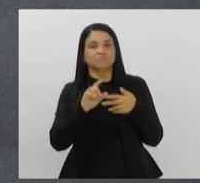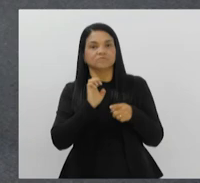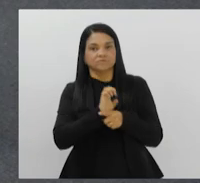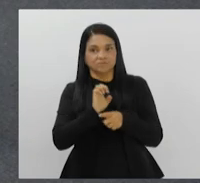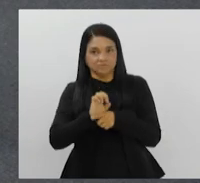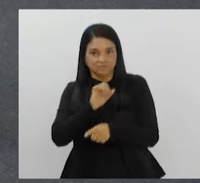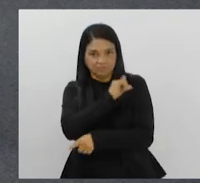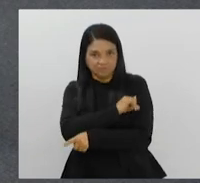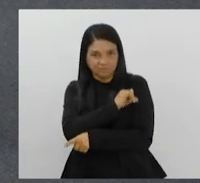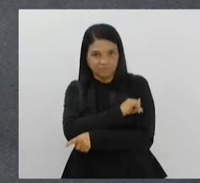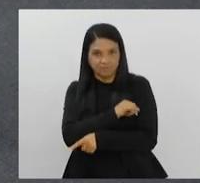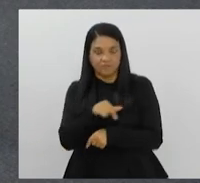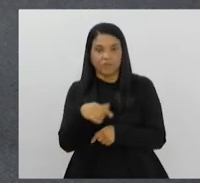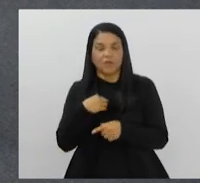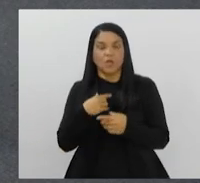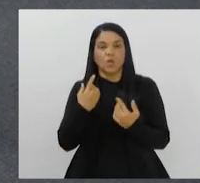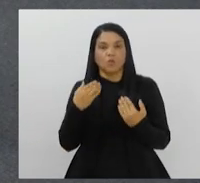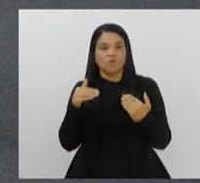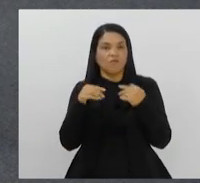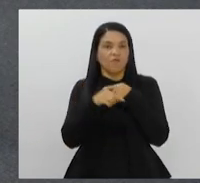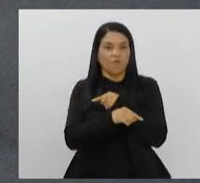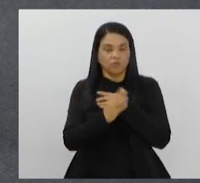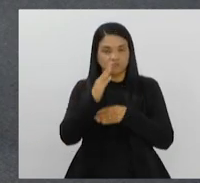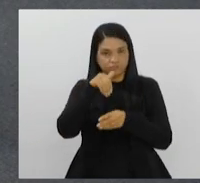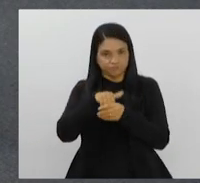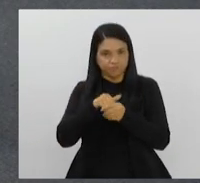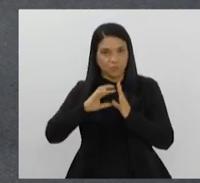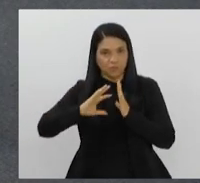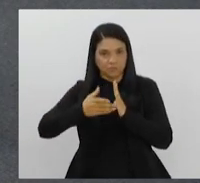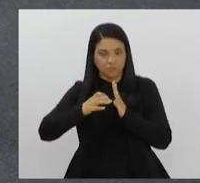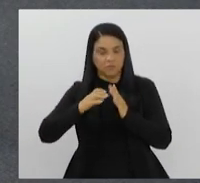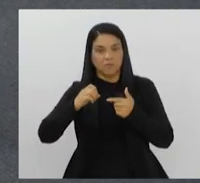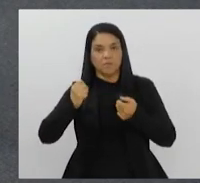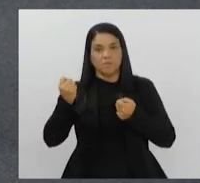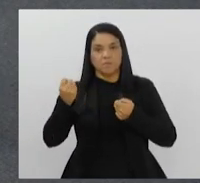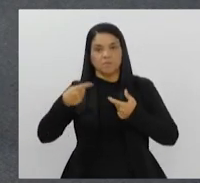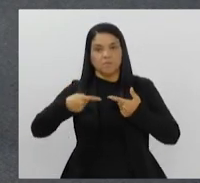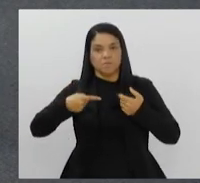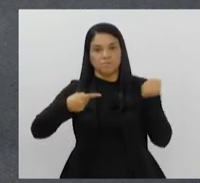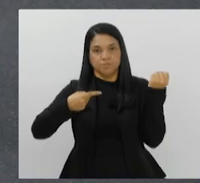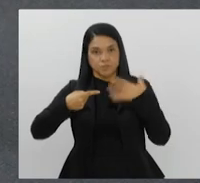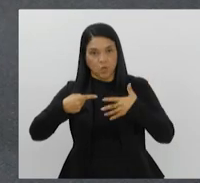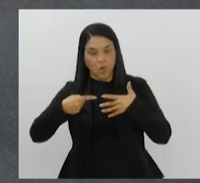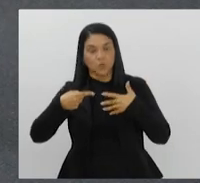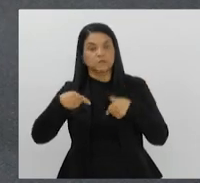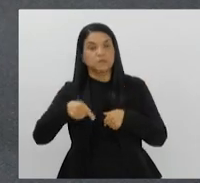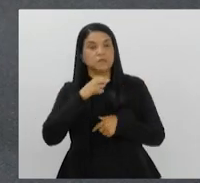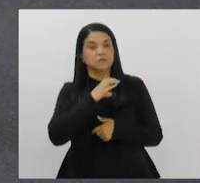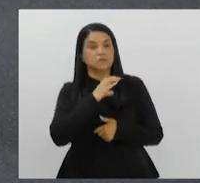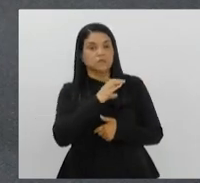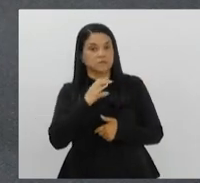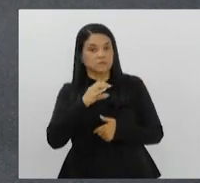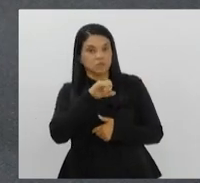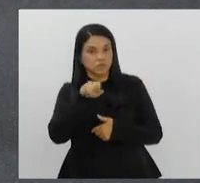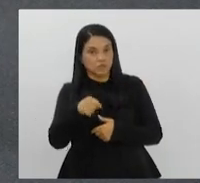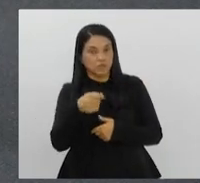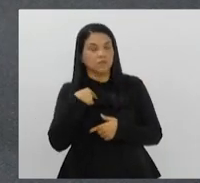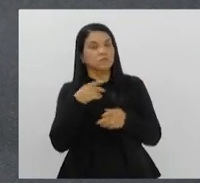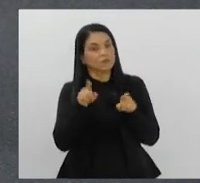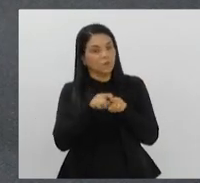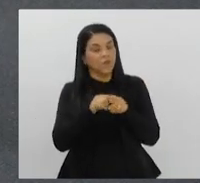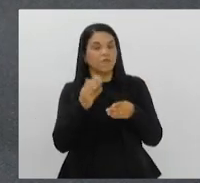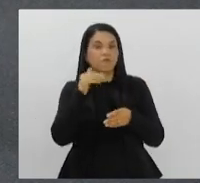Eu trouxe aqui e declarei o voto contrário da bancada do PSOL e disse que na CCJ, na Comissão de Constituição e Justiça, eu também havia